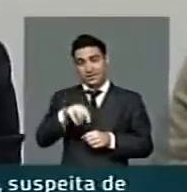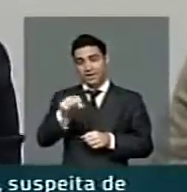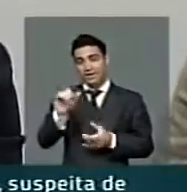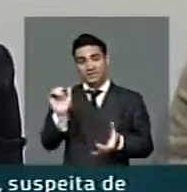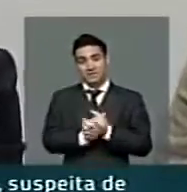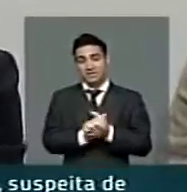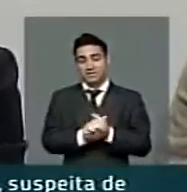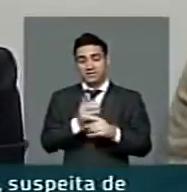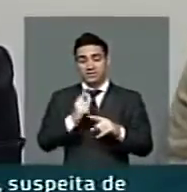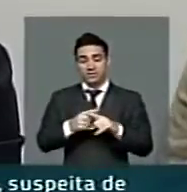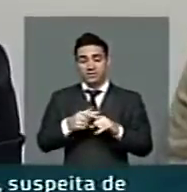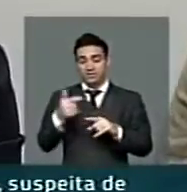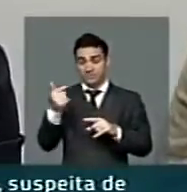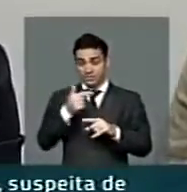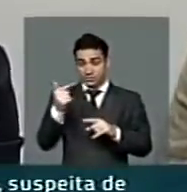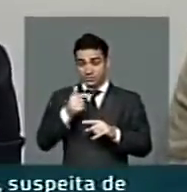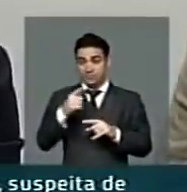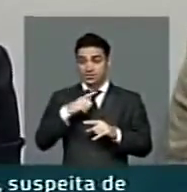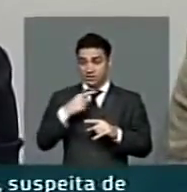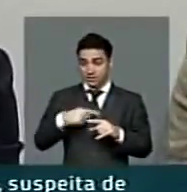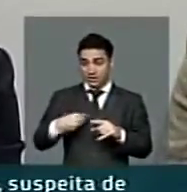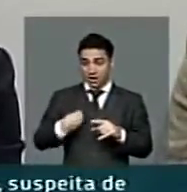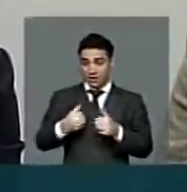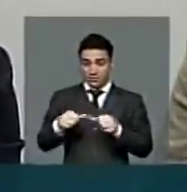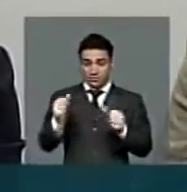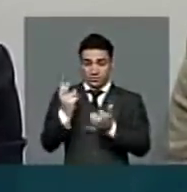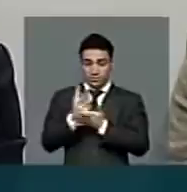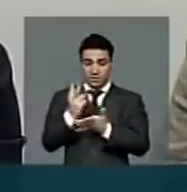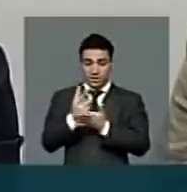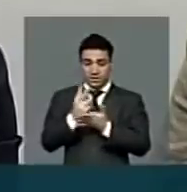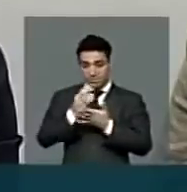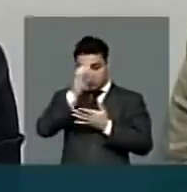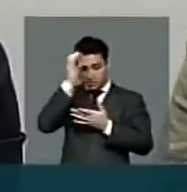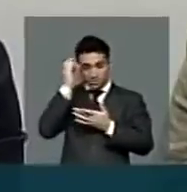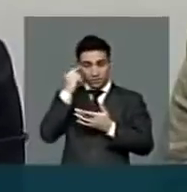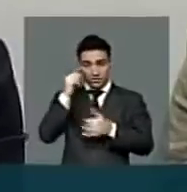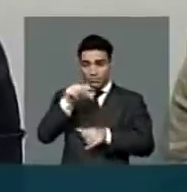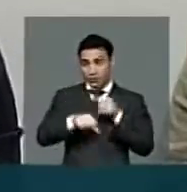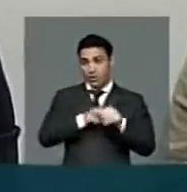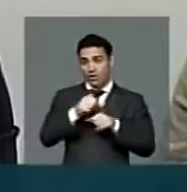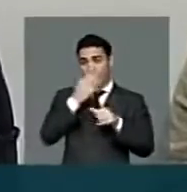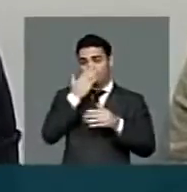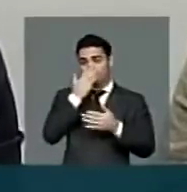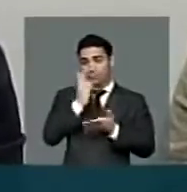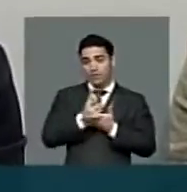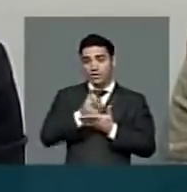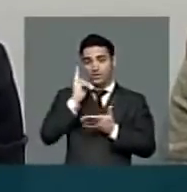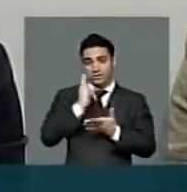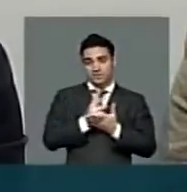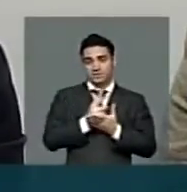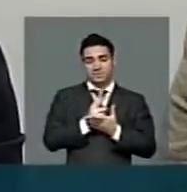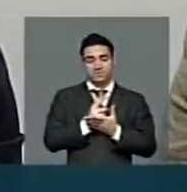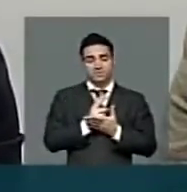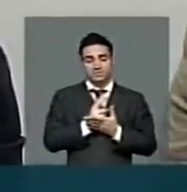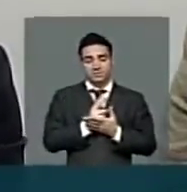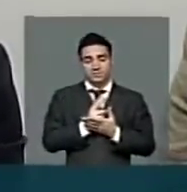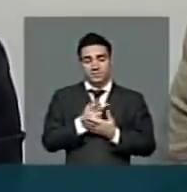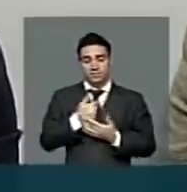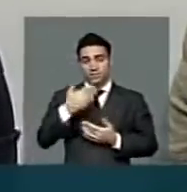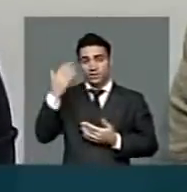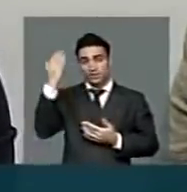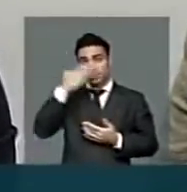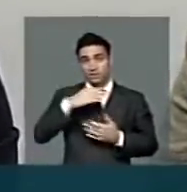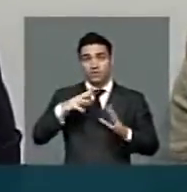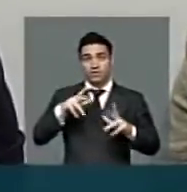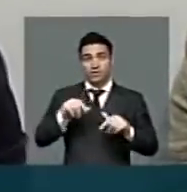Porque há 22 anos ela está com um cara, e é o mesmo cliente, um cliente fixo, o cliente não troca. Então, inclusive para provar que nem todo cliente